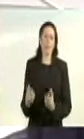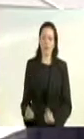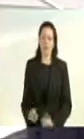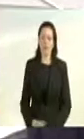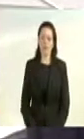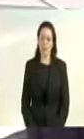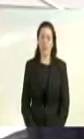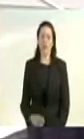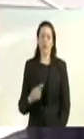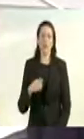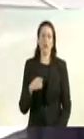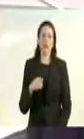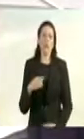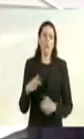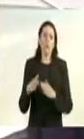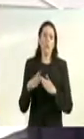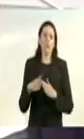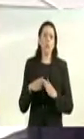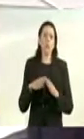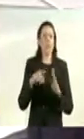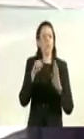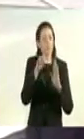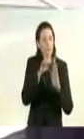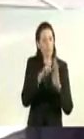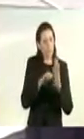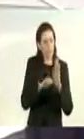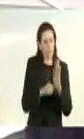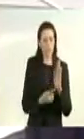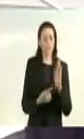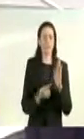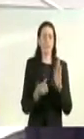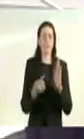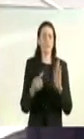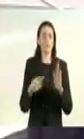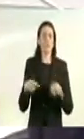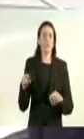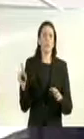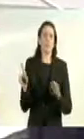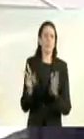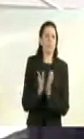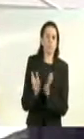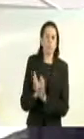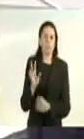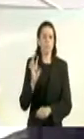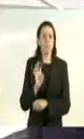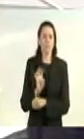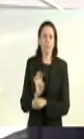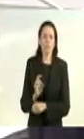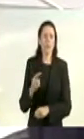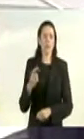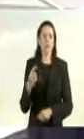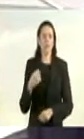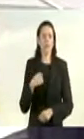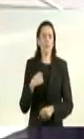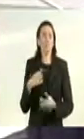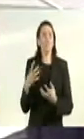possa investigar e ver essas denúncias que nós recebemos quase que diariamente, de